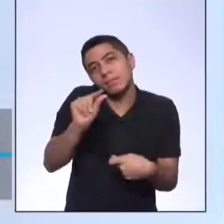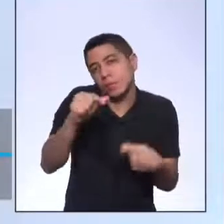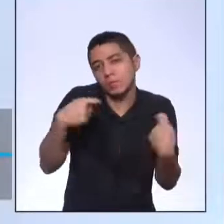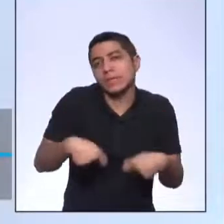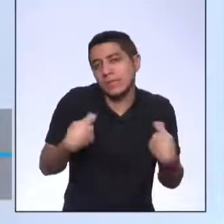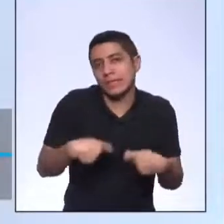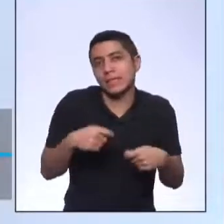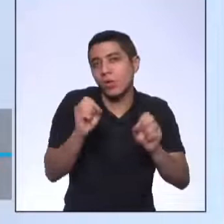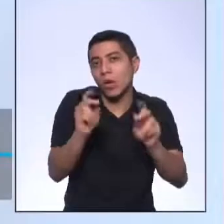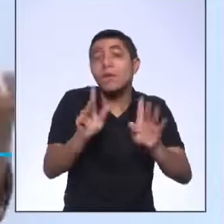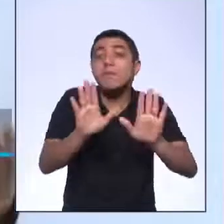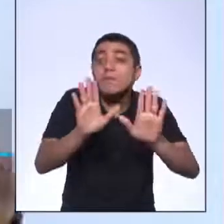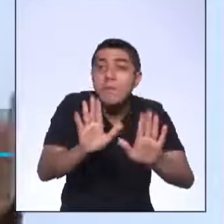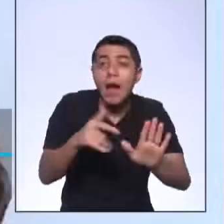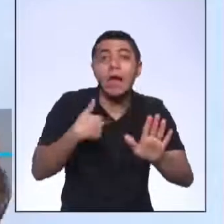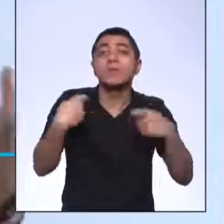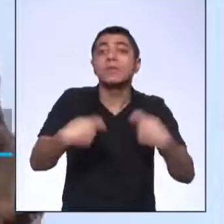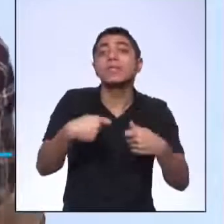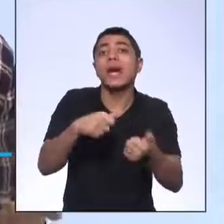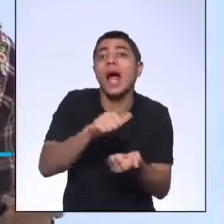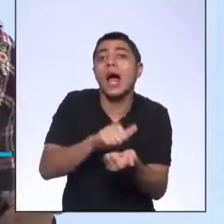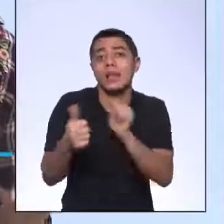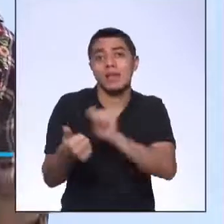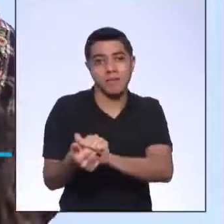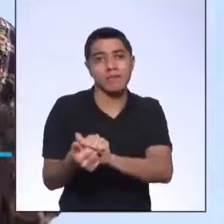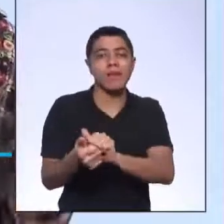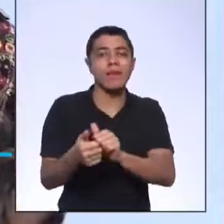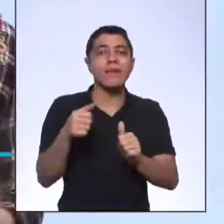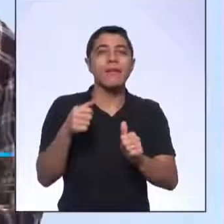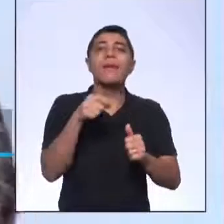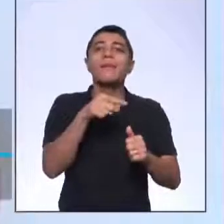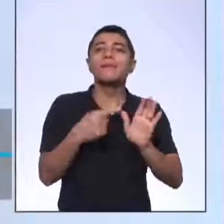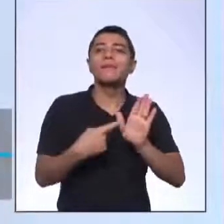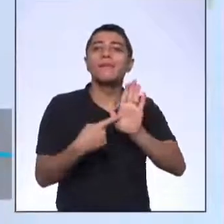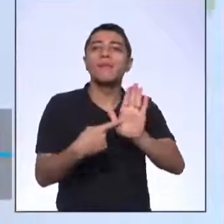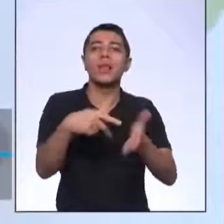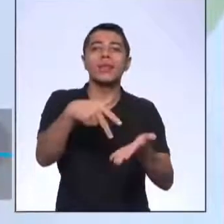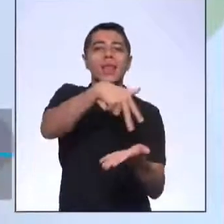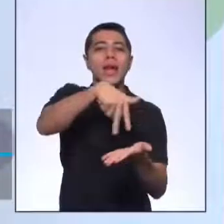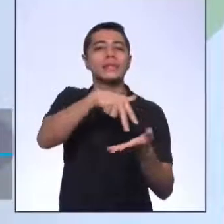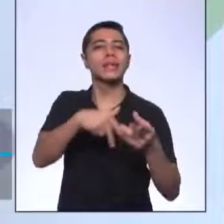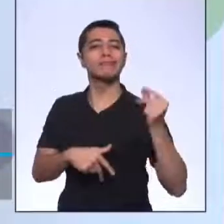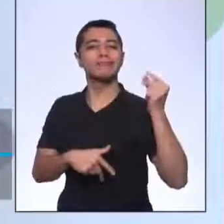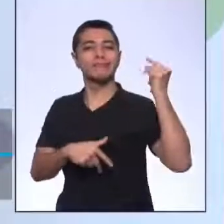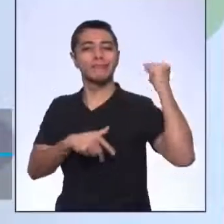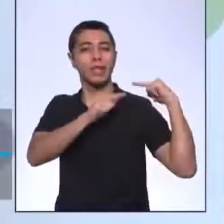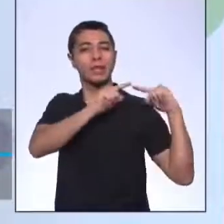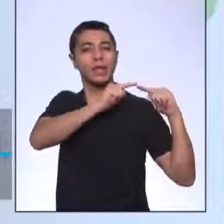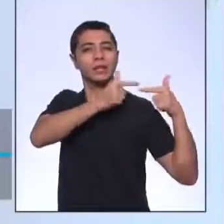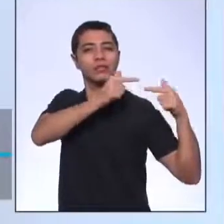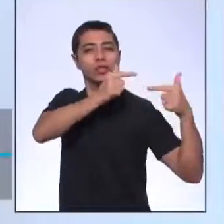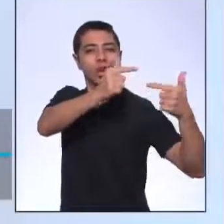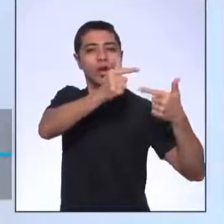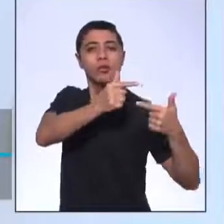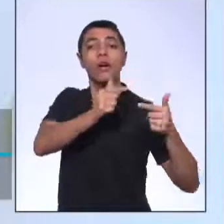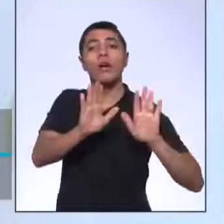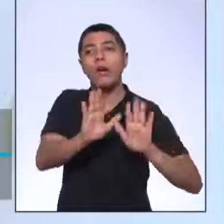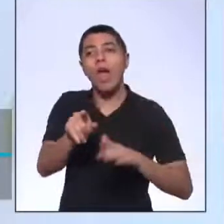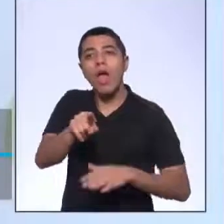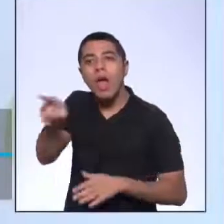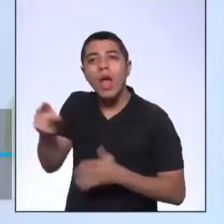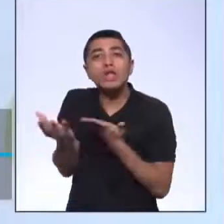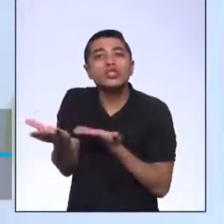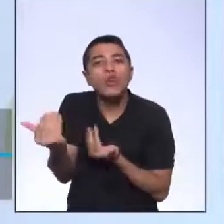fazer uma entrelace entre essa dança mais clássica mais tradicional e aquilo que ia na realidade do meu jovem de hoje em dia bom